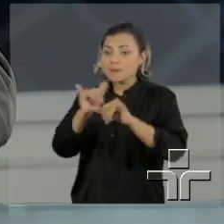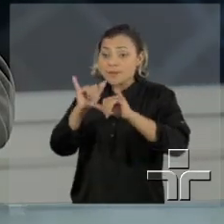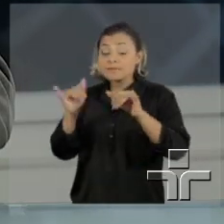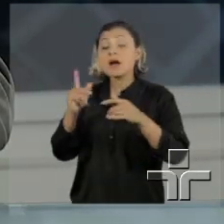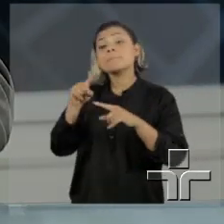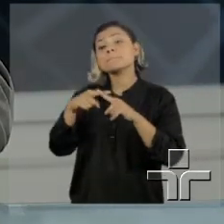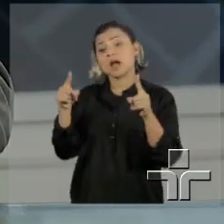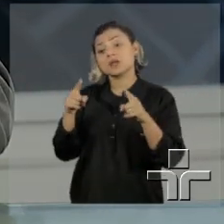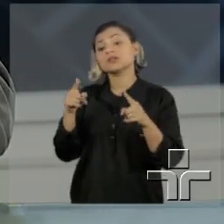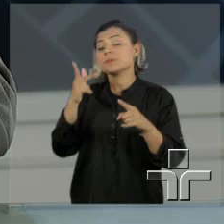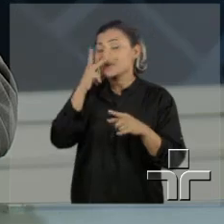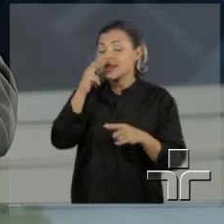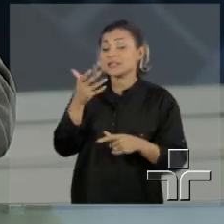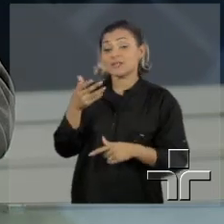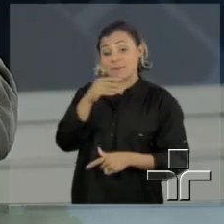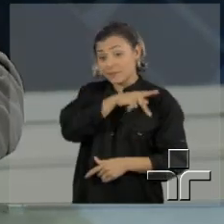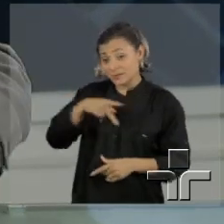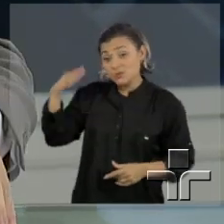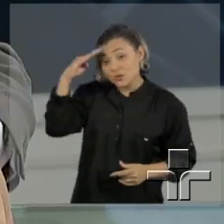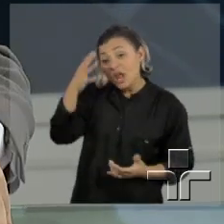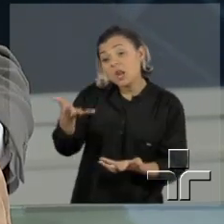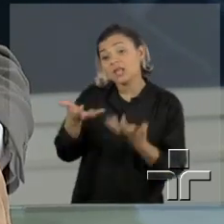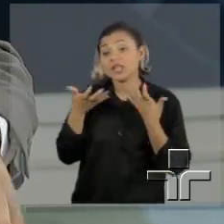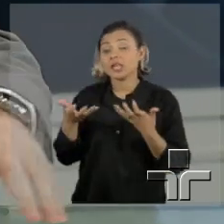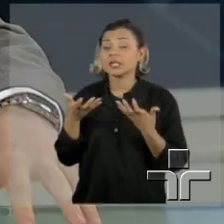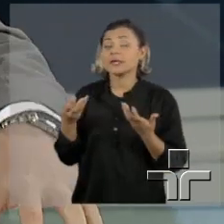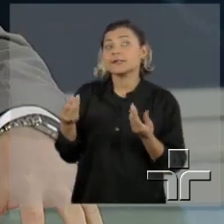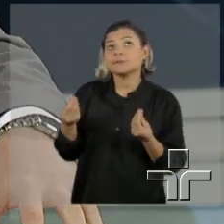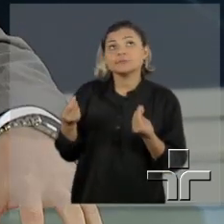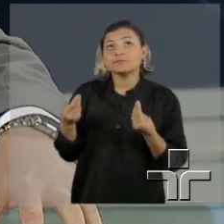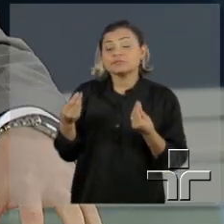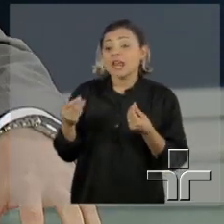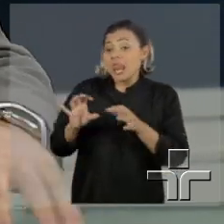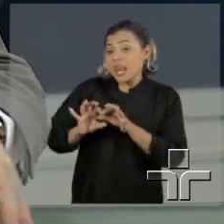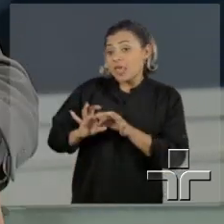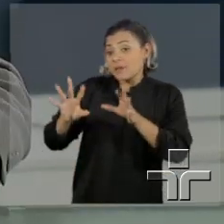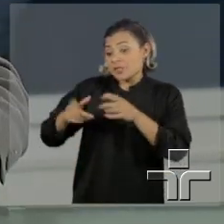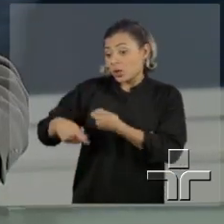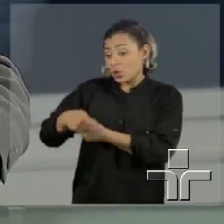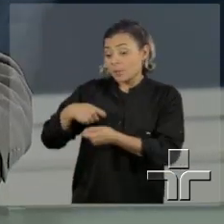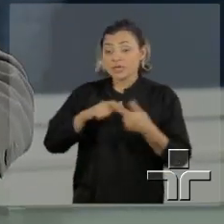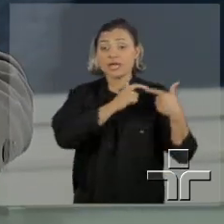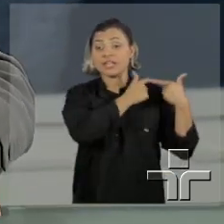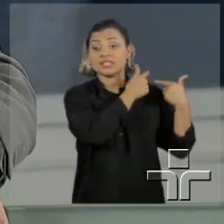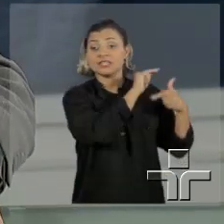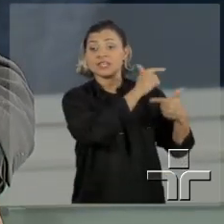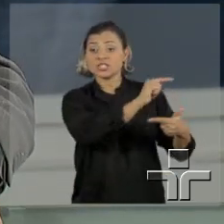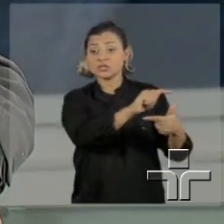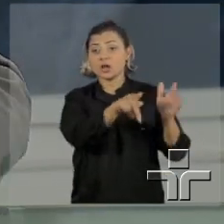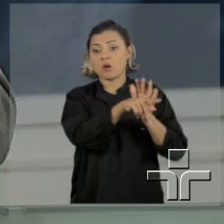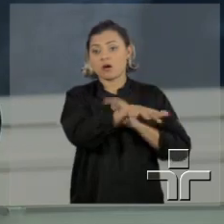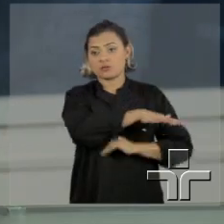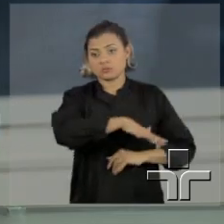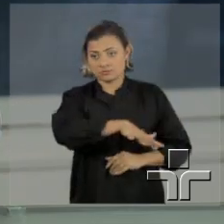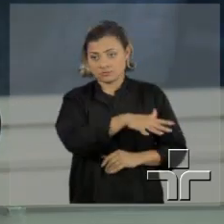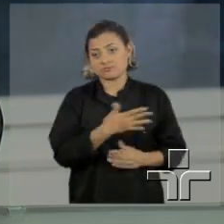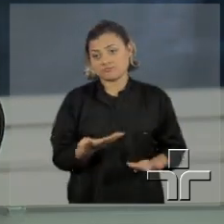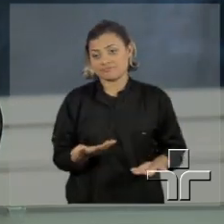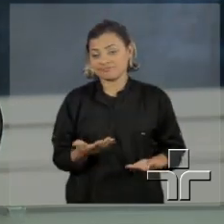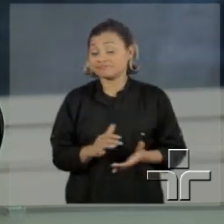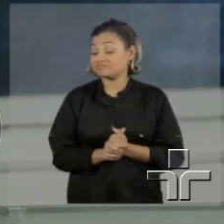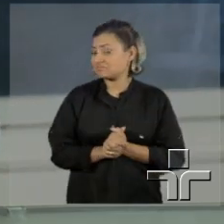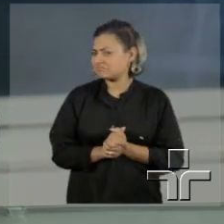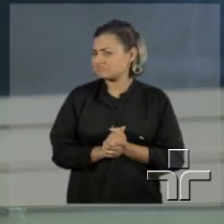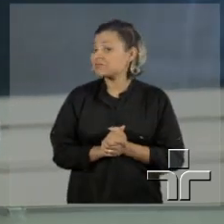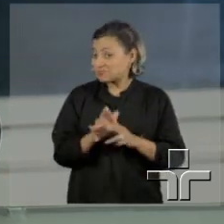quê? Um governo que na eleição já se mostrava liberal na economia e conservador na pauta dos costumes. E ele faz isso.